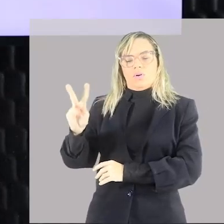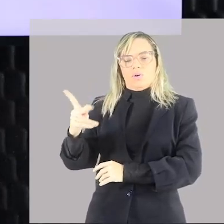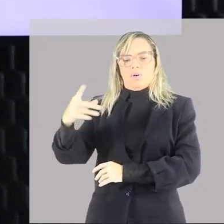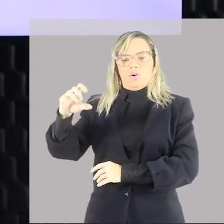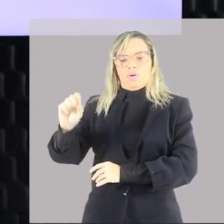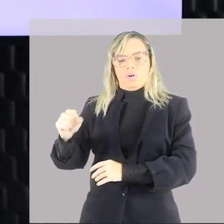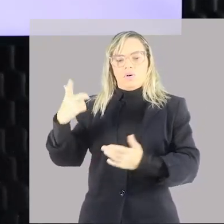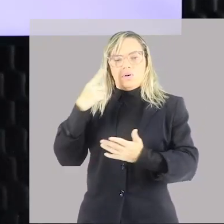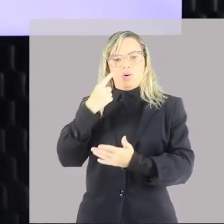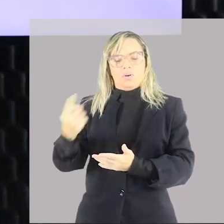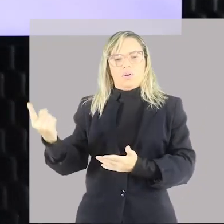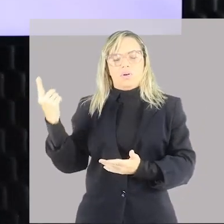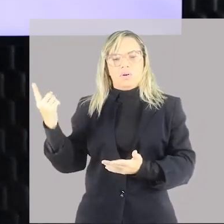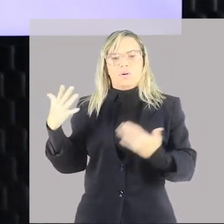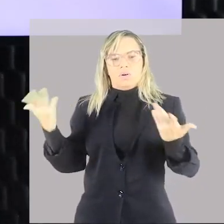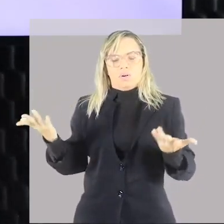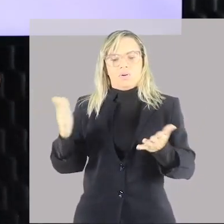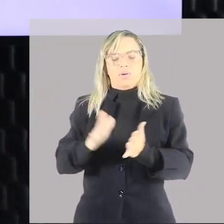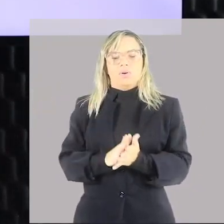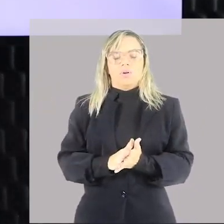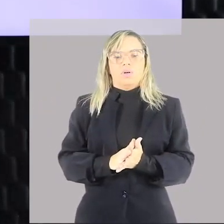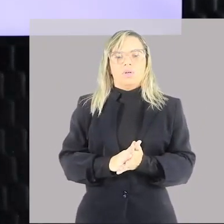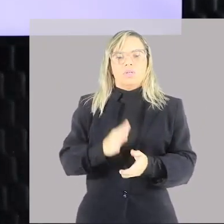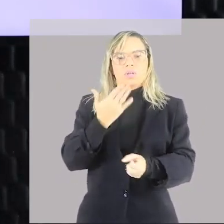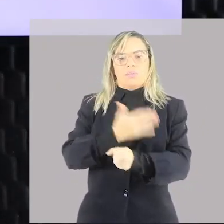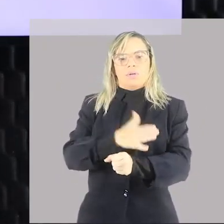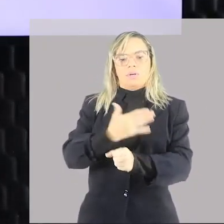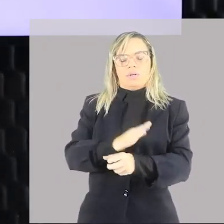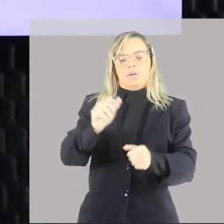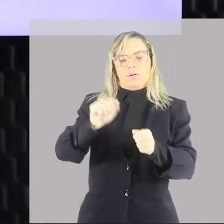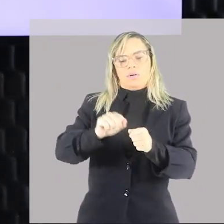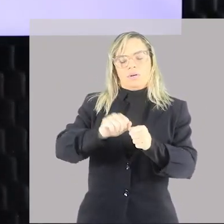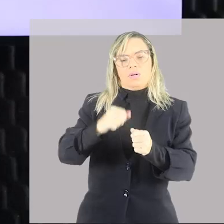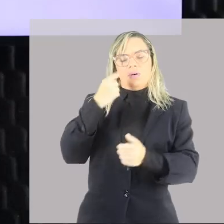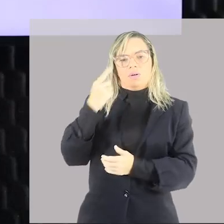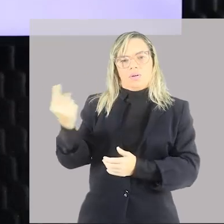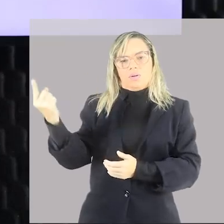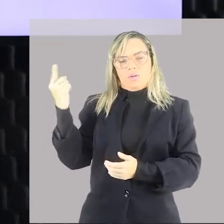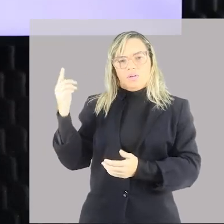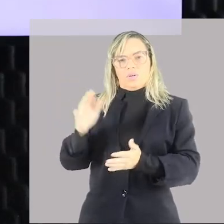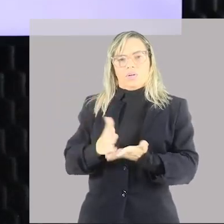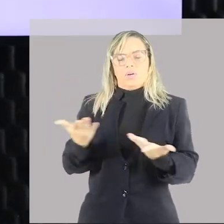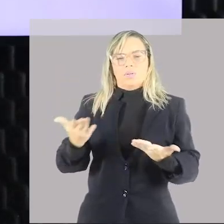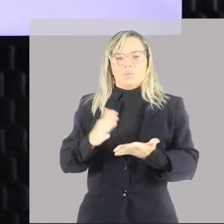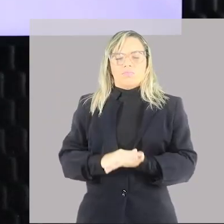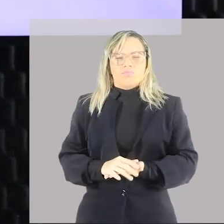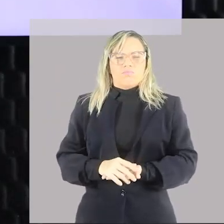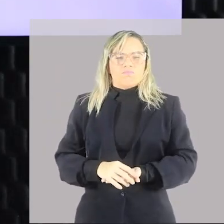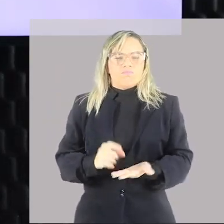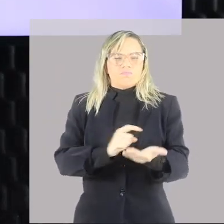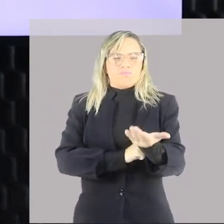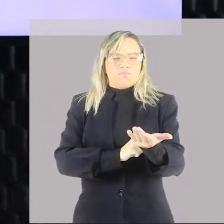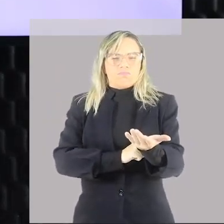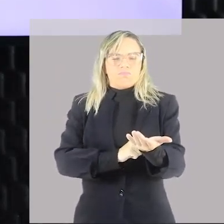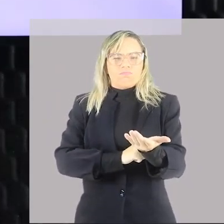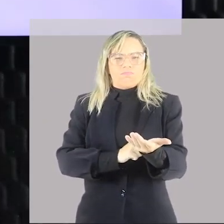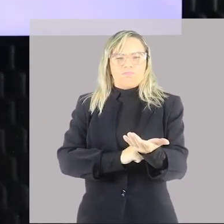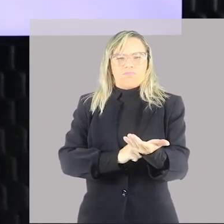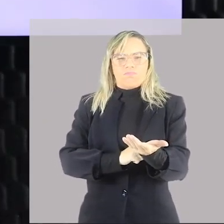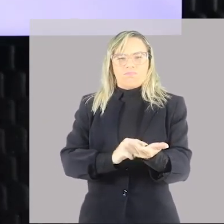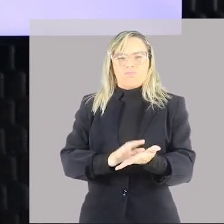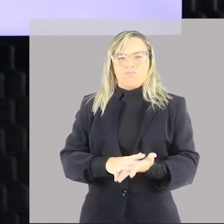uma destas atitudes. Até porque é ela que nos incomoda. Eu gosto muito de chamar